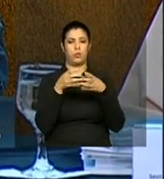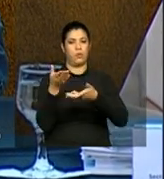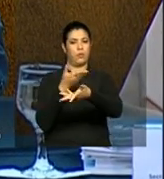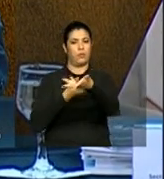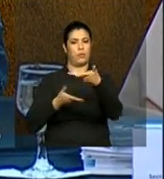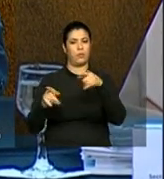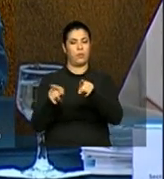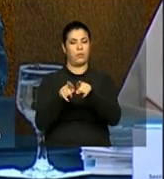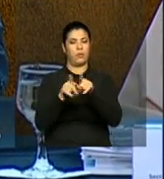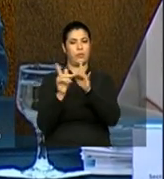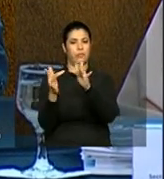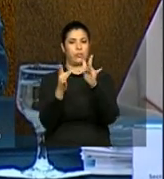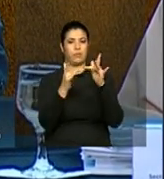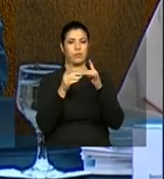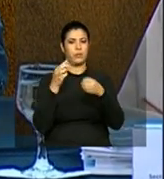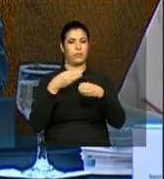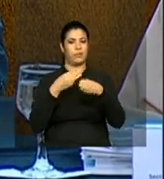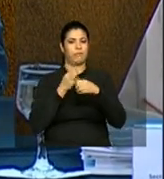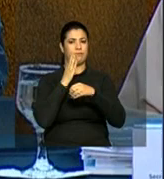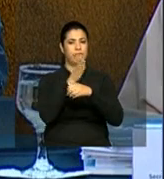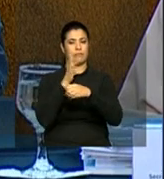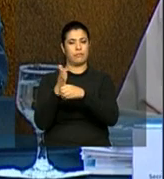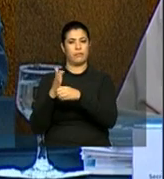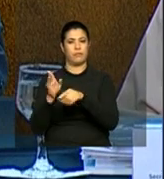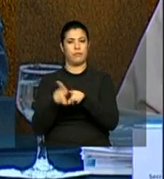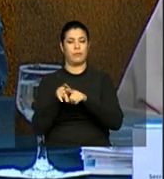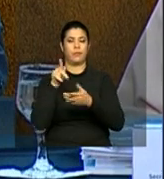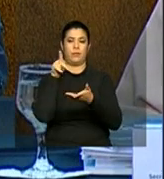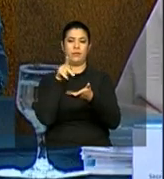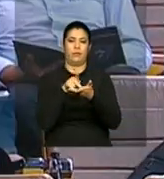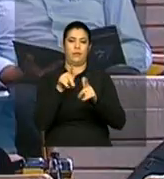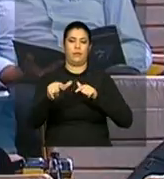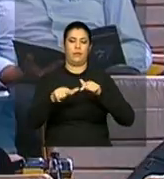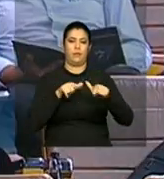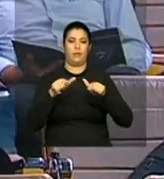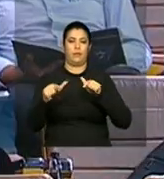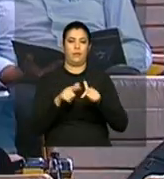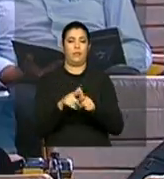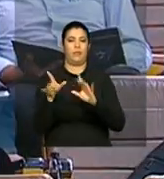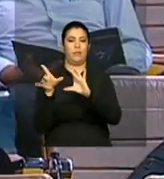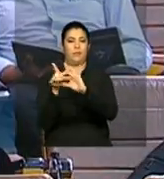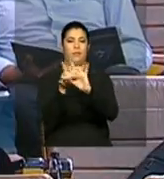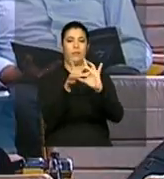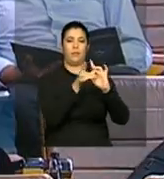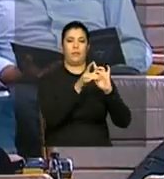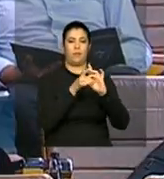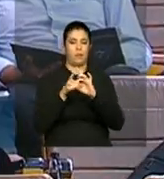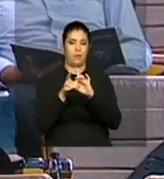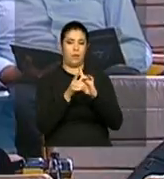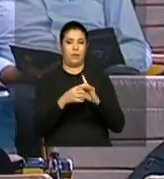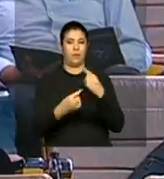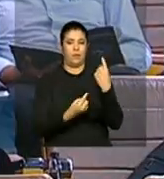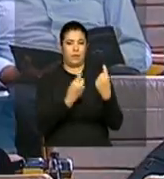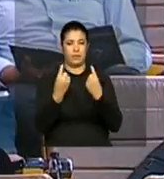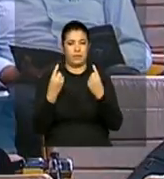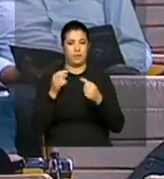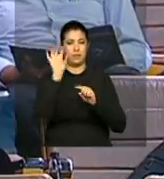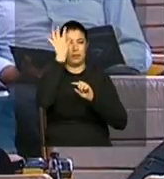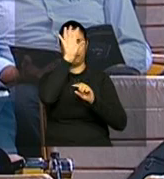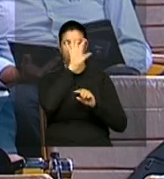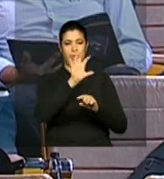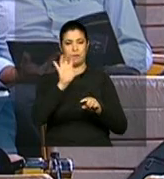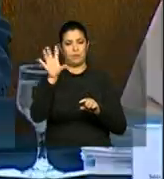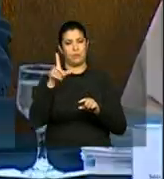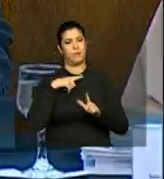direta e atualmente trabalhando de forma integrada em cada região. Esse processo de trabalho é